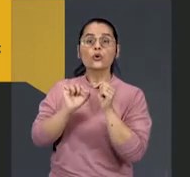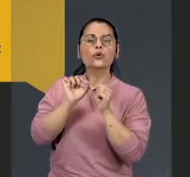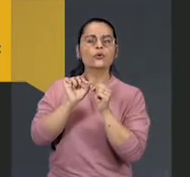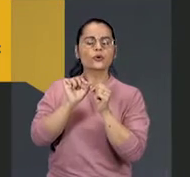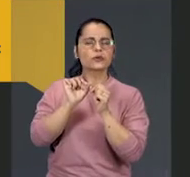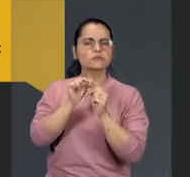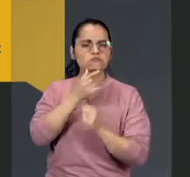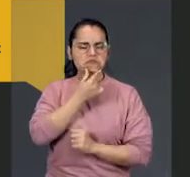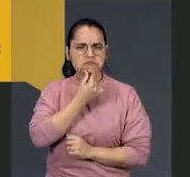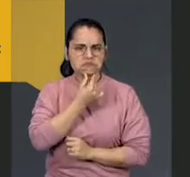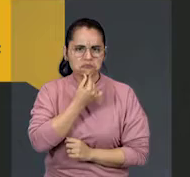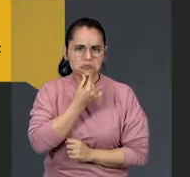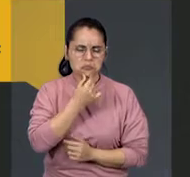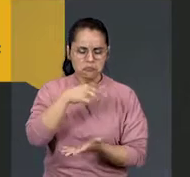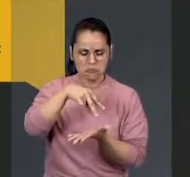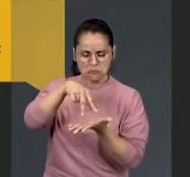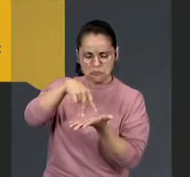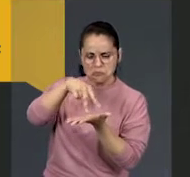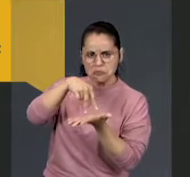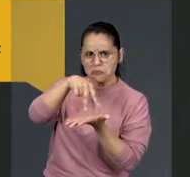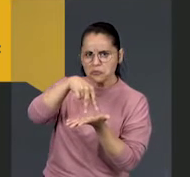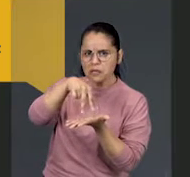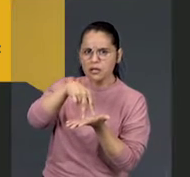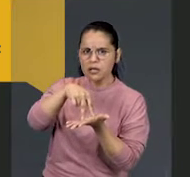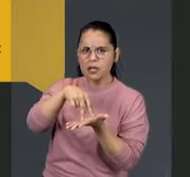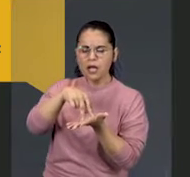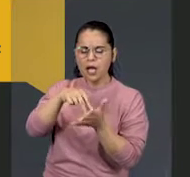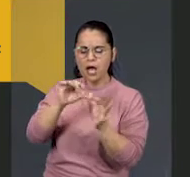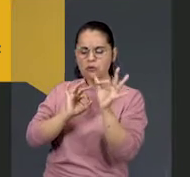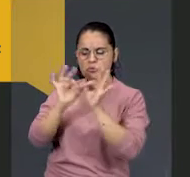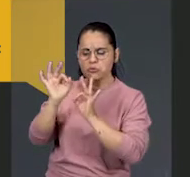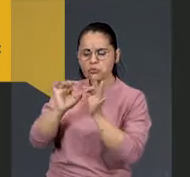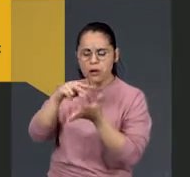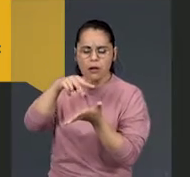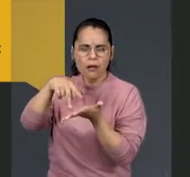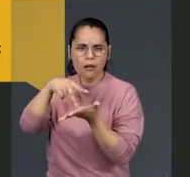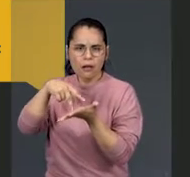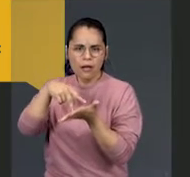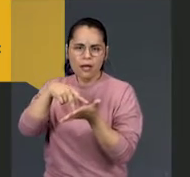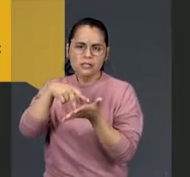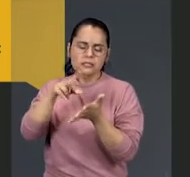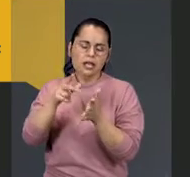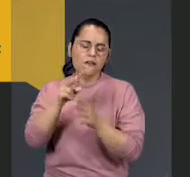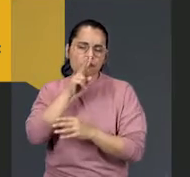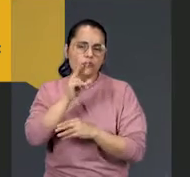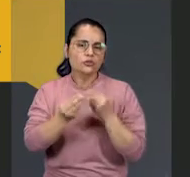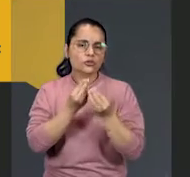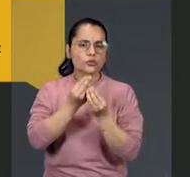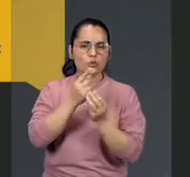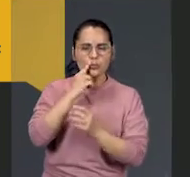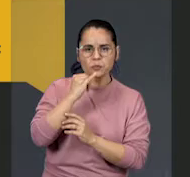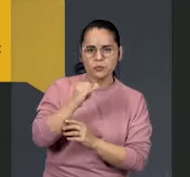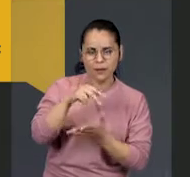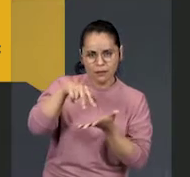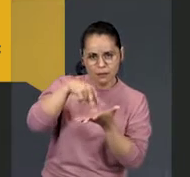um grande dançarino, coreógrafo, considerado o pai da dança teatro.